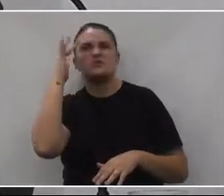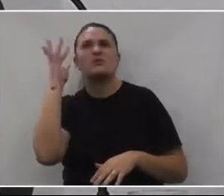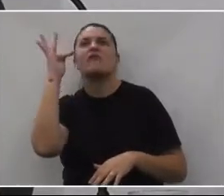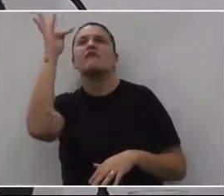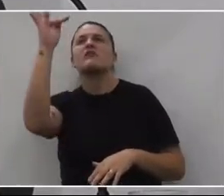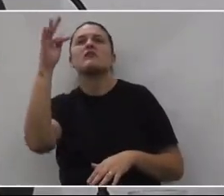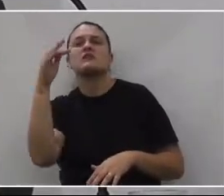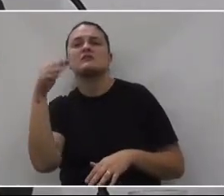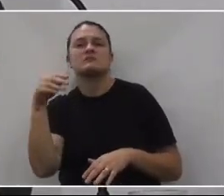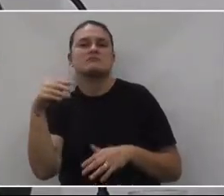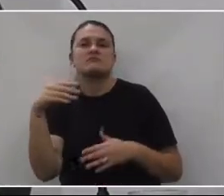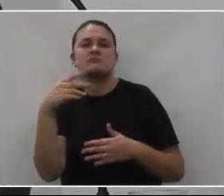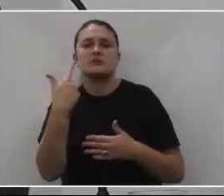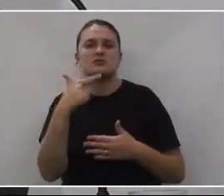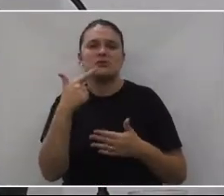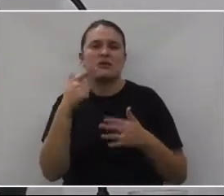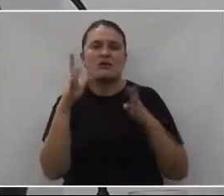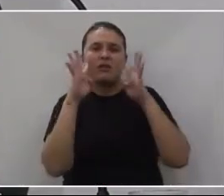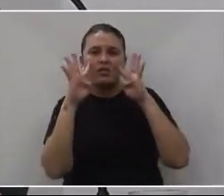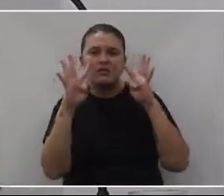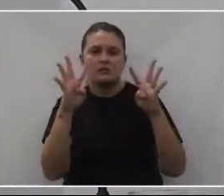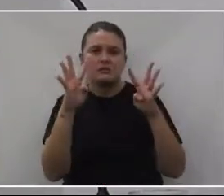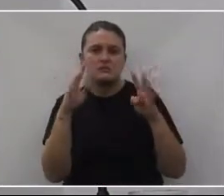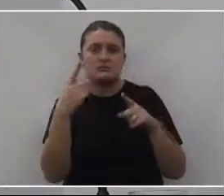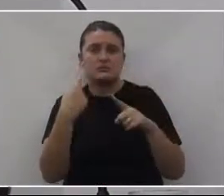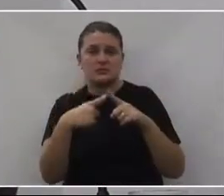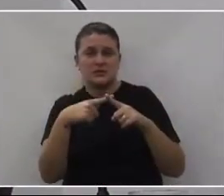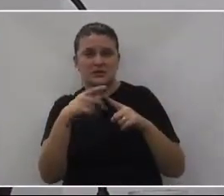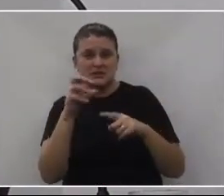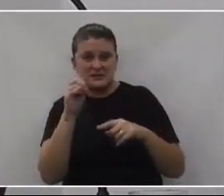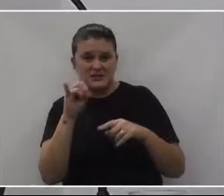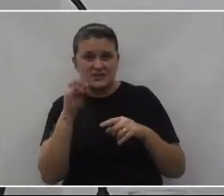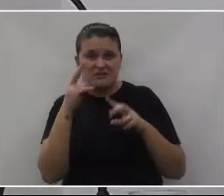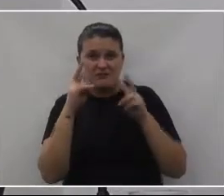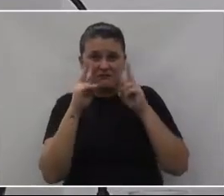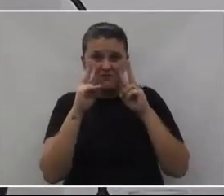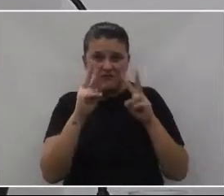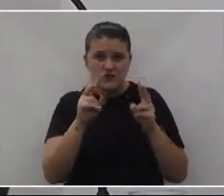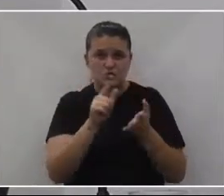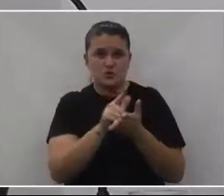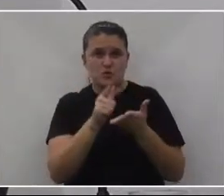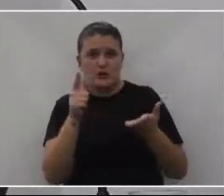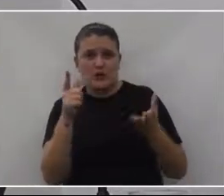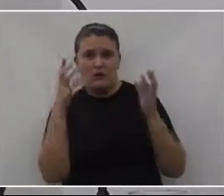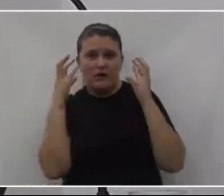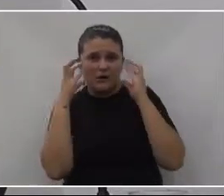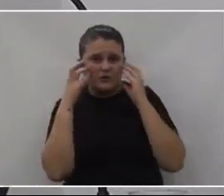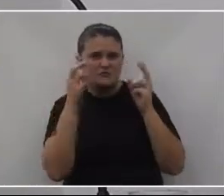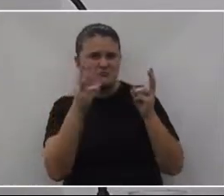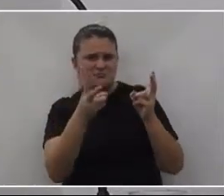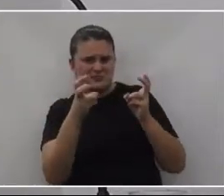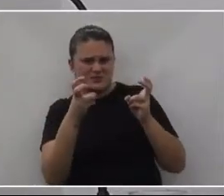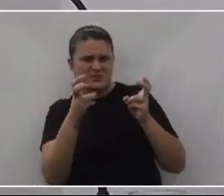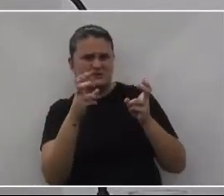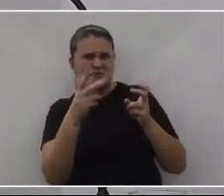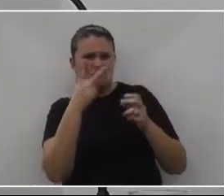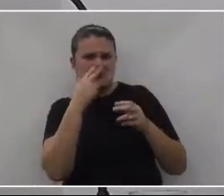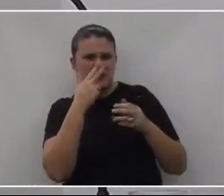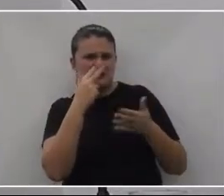dias. Por quê? Basta acompanhar a imprensa séria deste país, se nota as